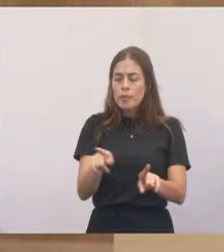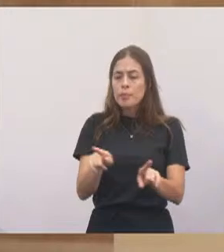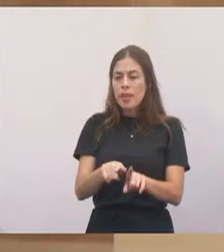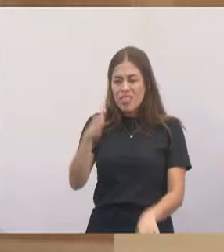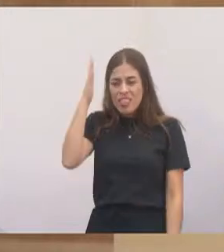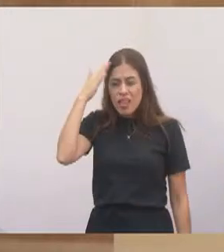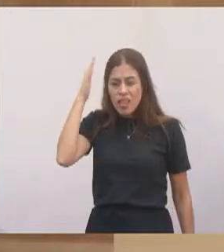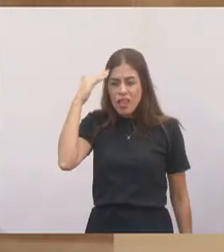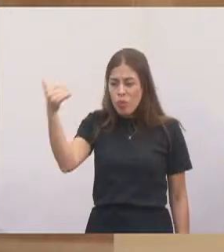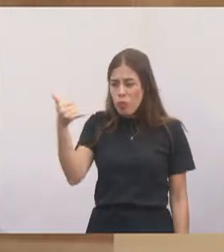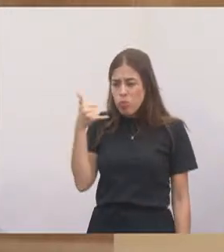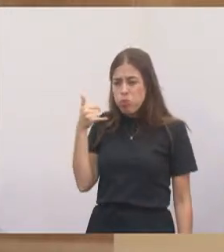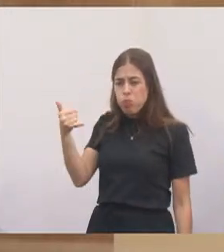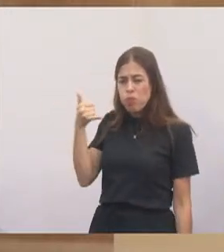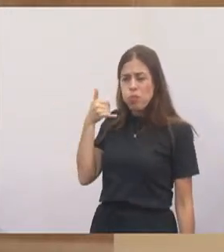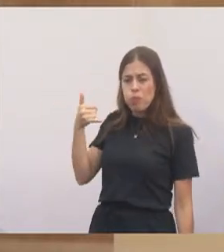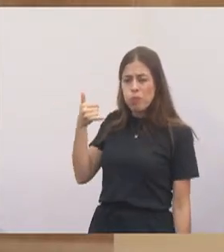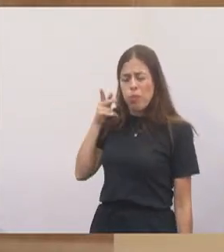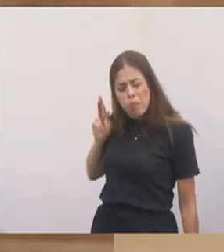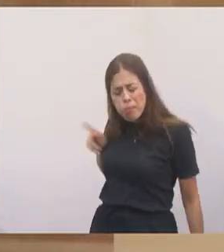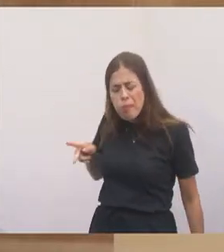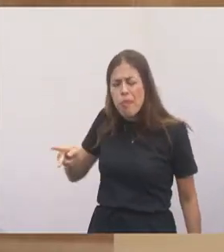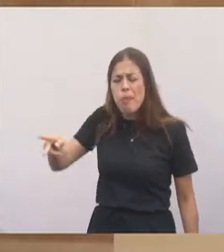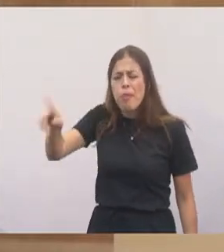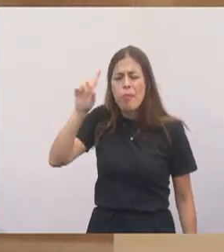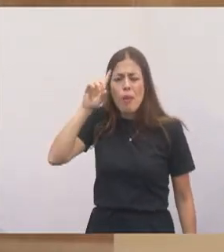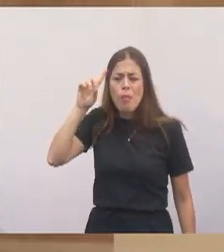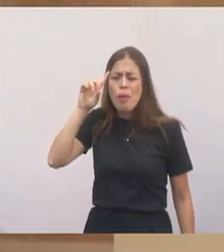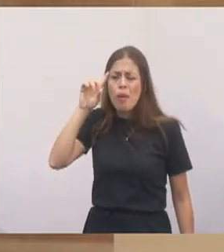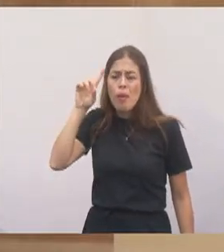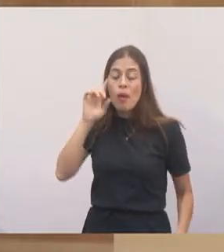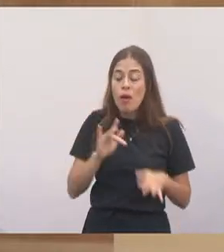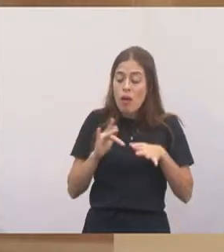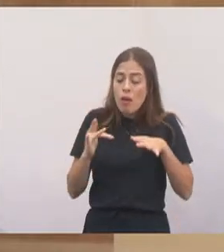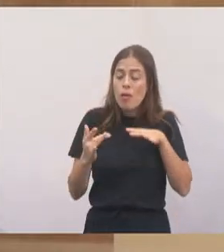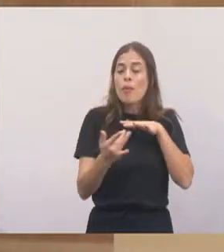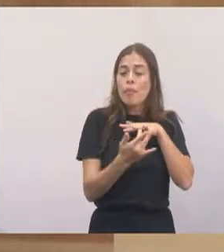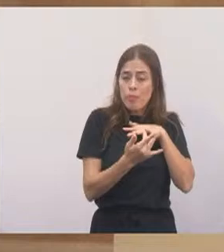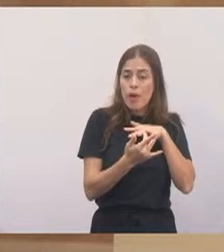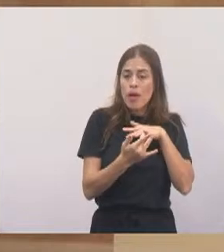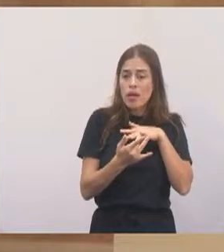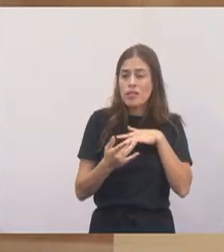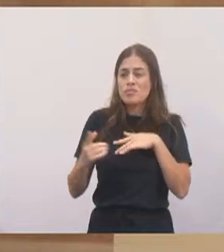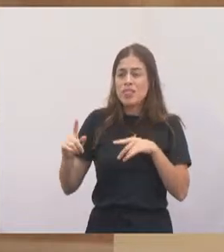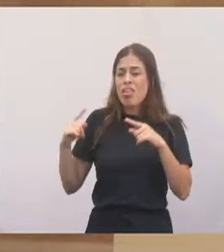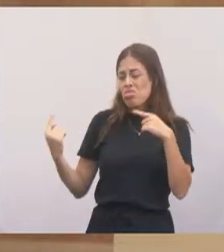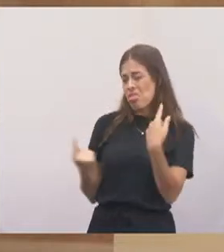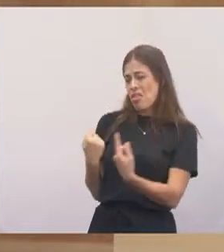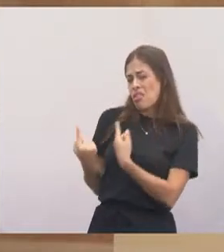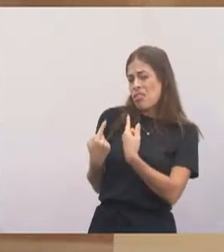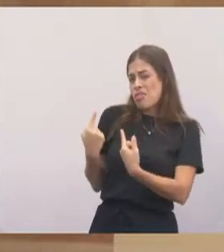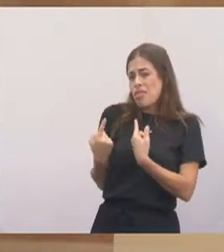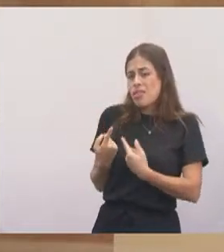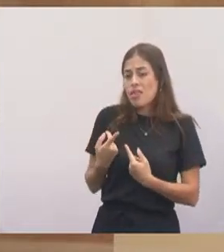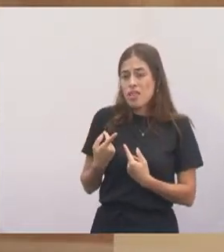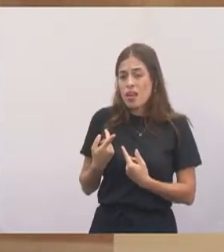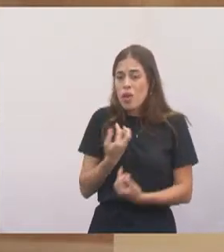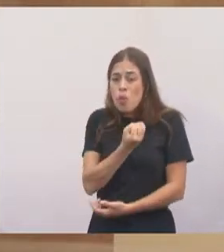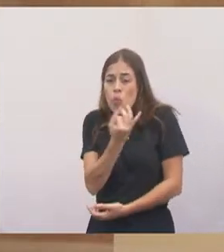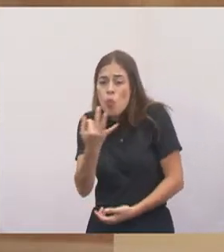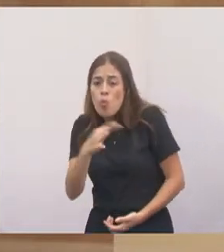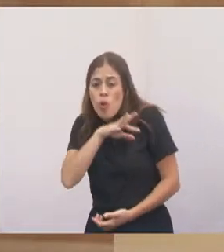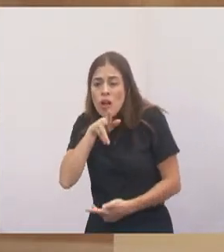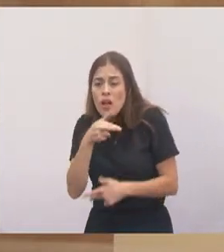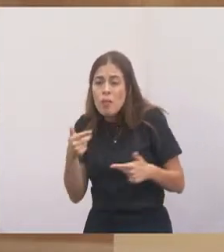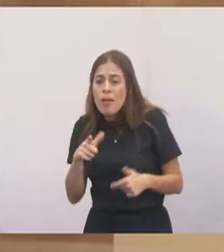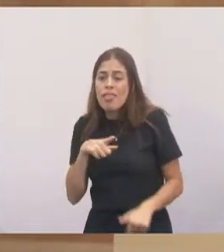toco o dia inteiro. Só eu sei como as redes sociais, alguns entram me rechaçando, a quantidade de animal que tem na rua. Mas sabe por que tem